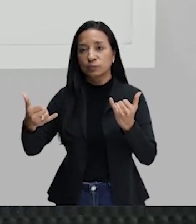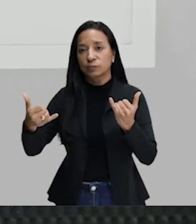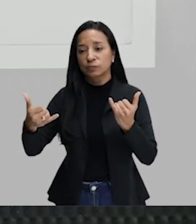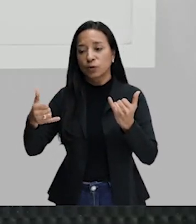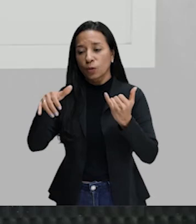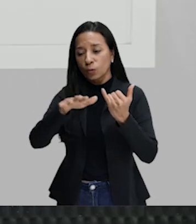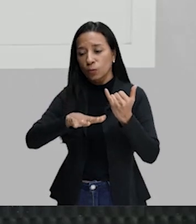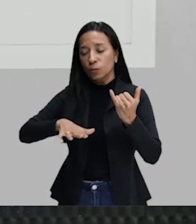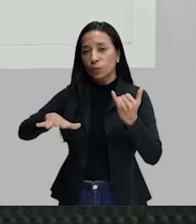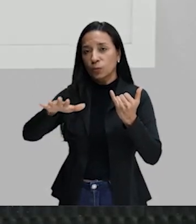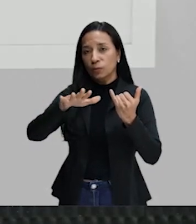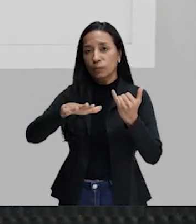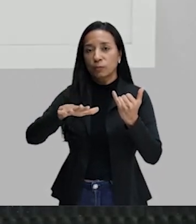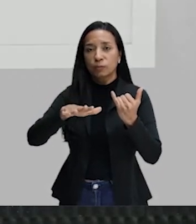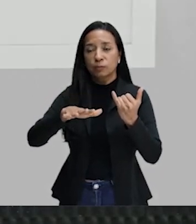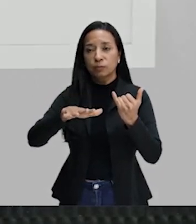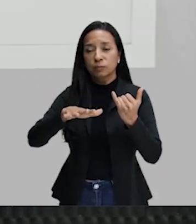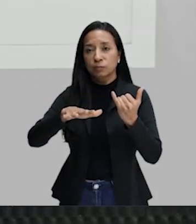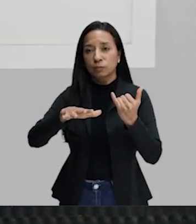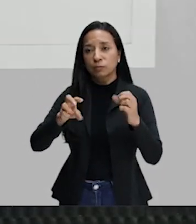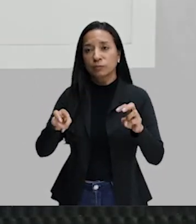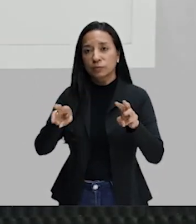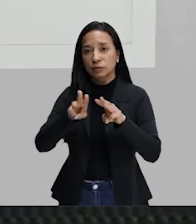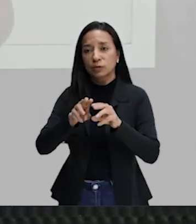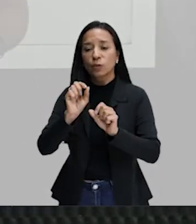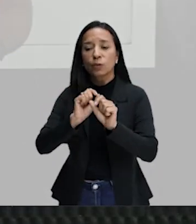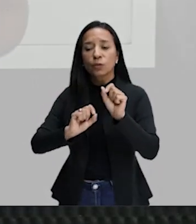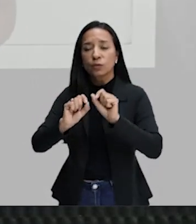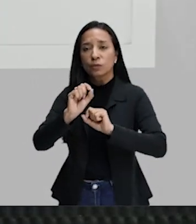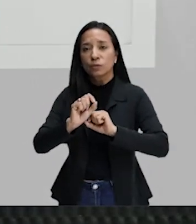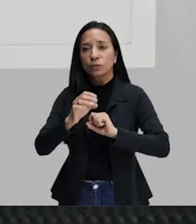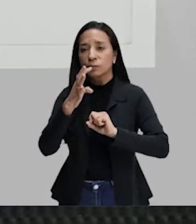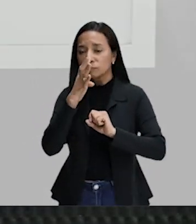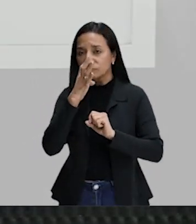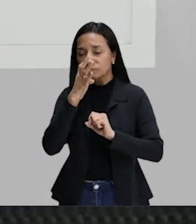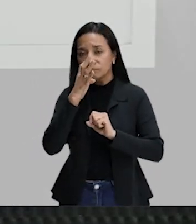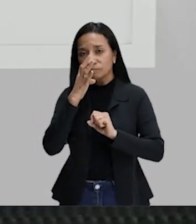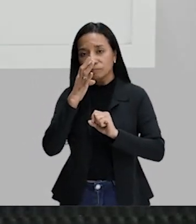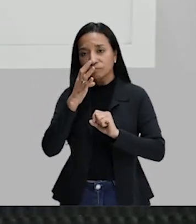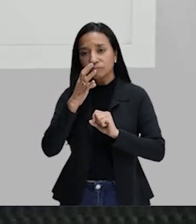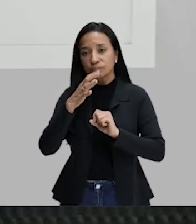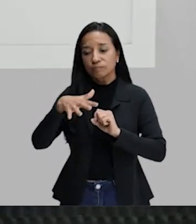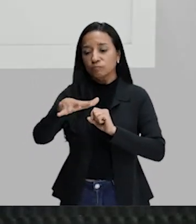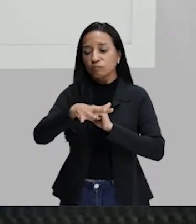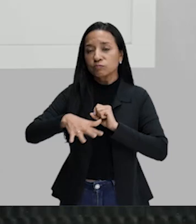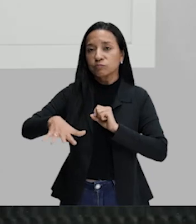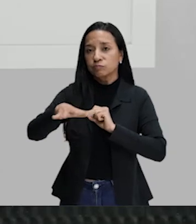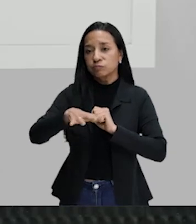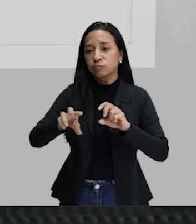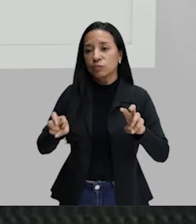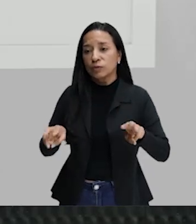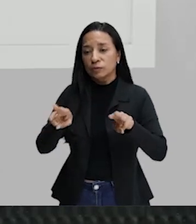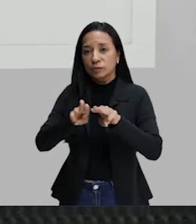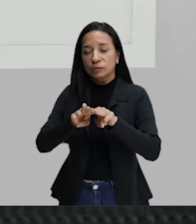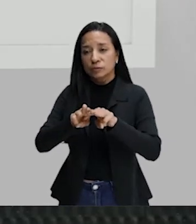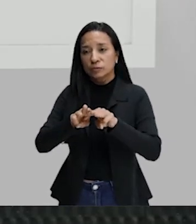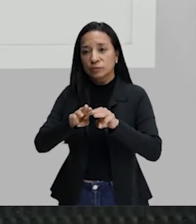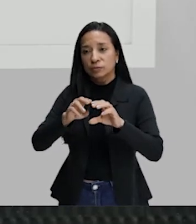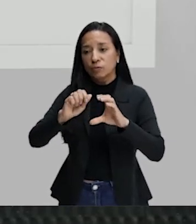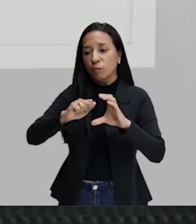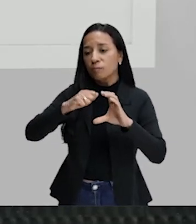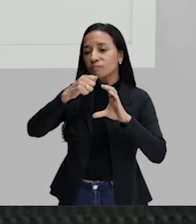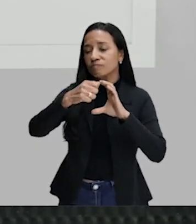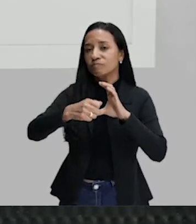campo magnético, tá ok? O que nós vamos observar neste campo magnético vai ser uma carga